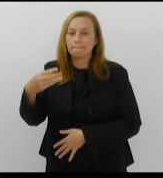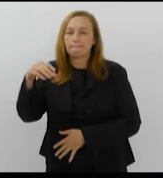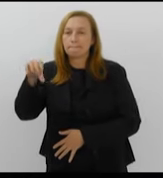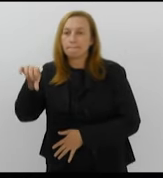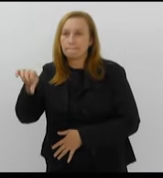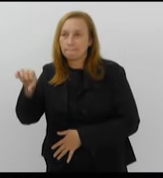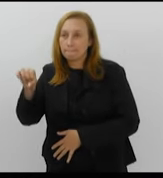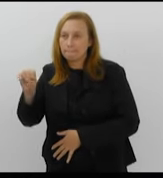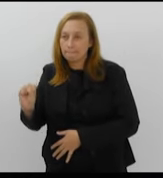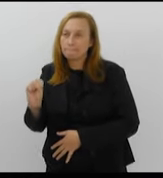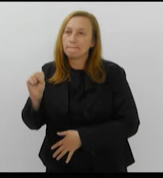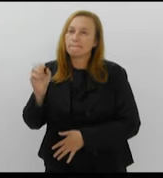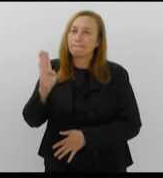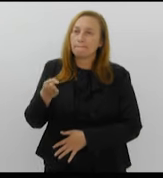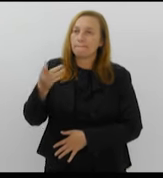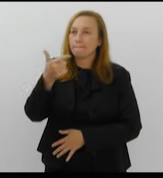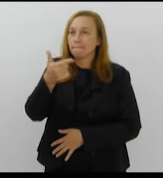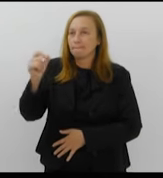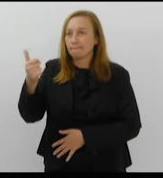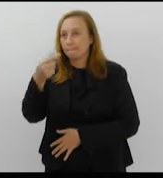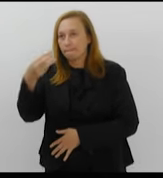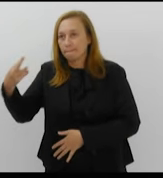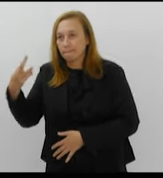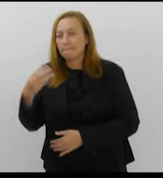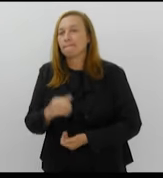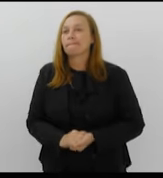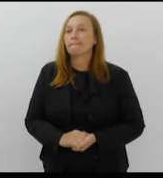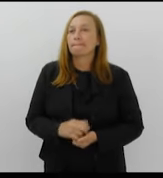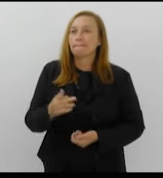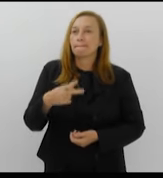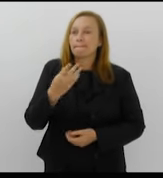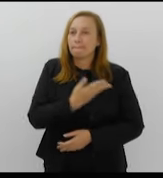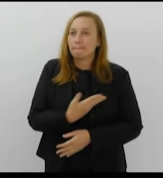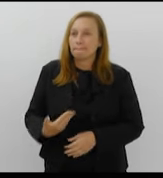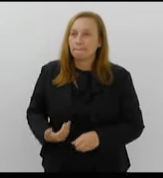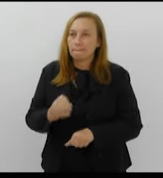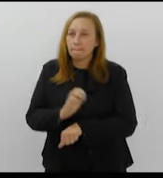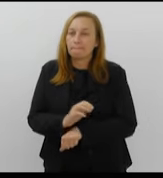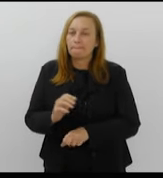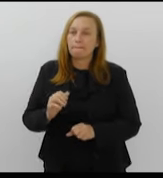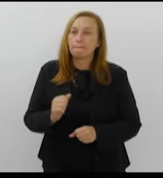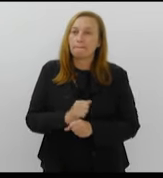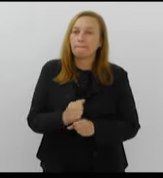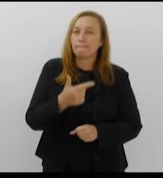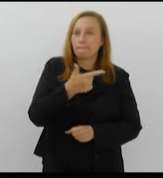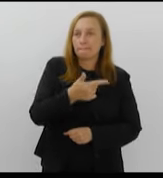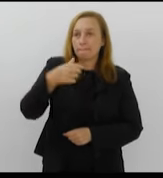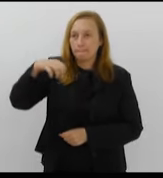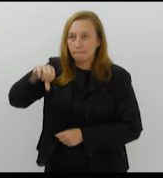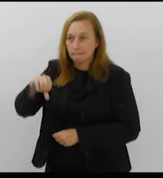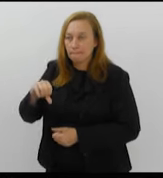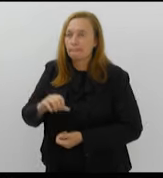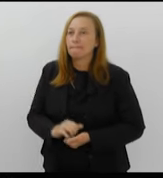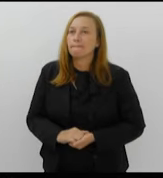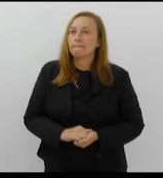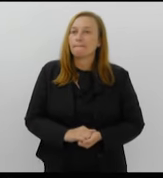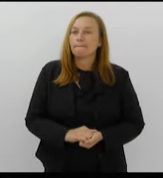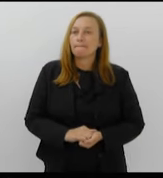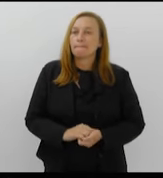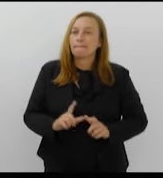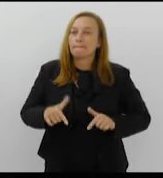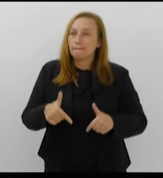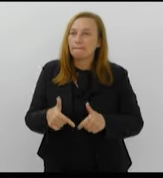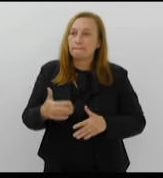12.838/2013, apesar de contestados pelo governo estadual desde 2019 em ADIM, ou seja, ação direta